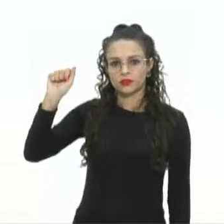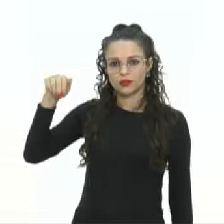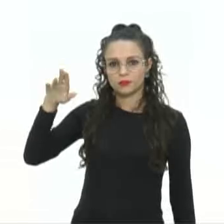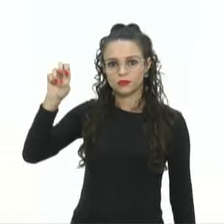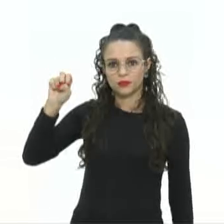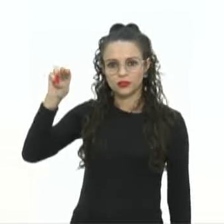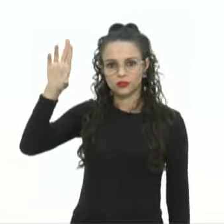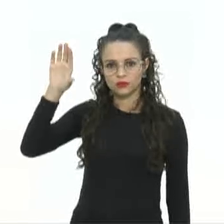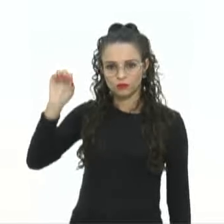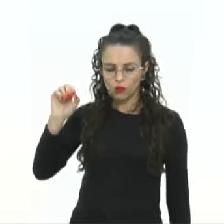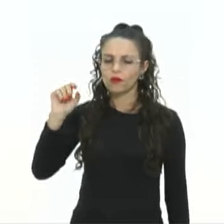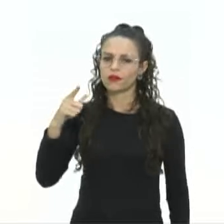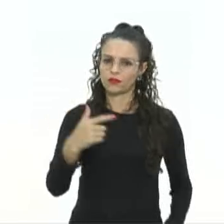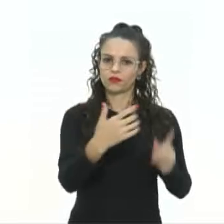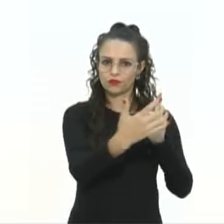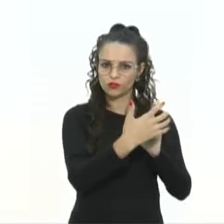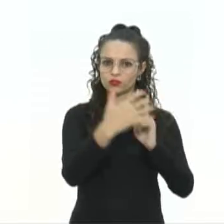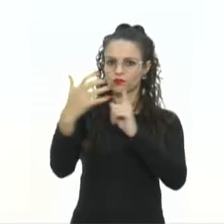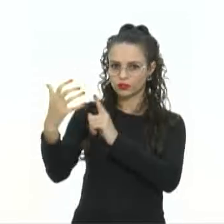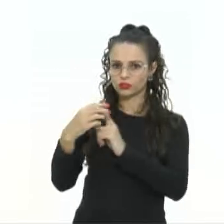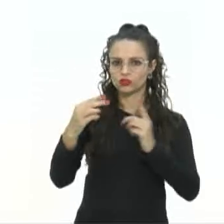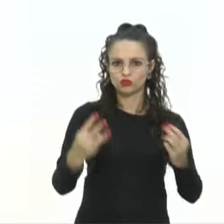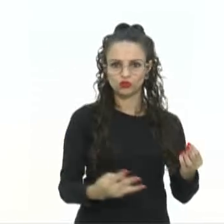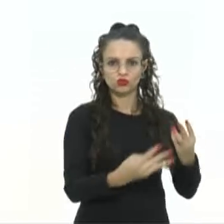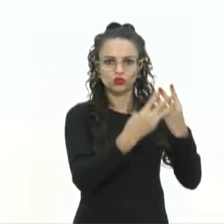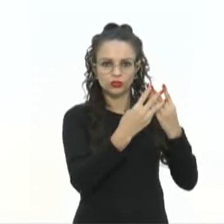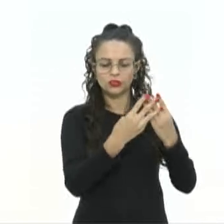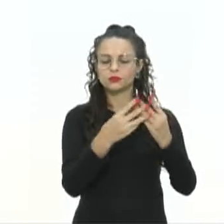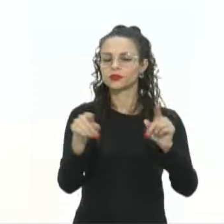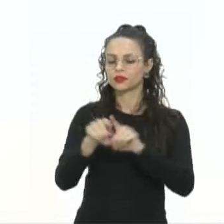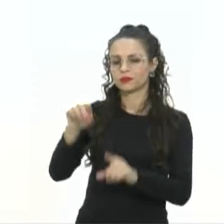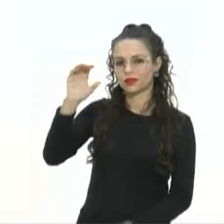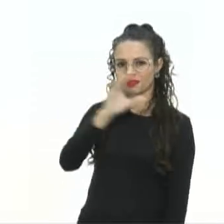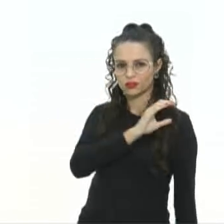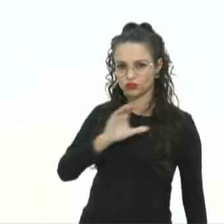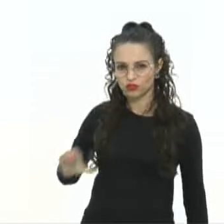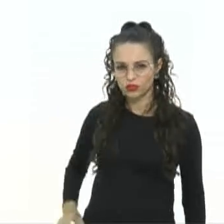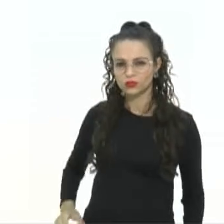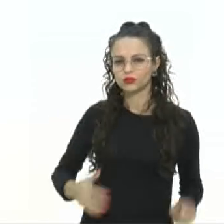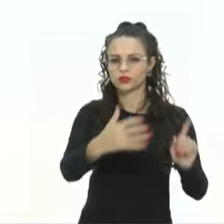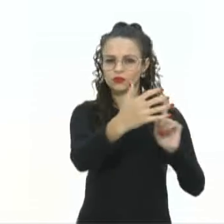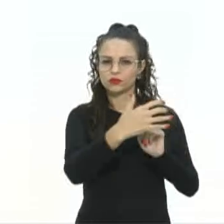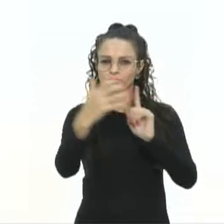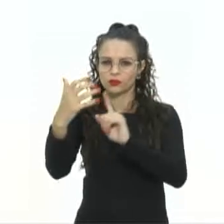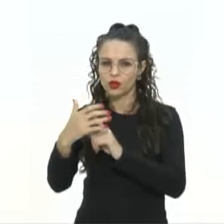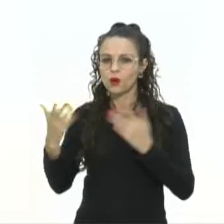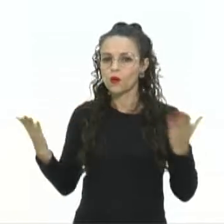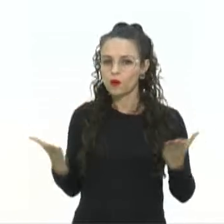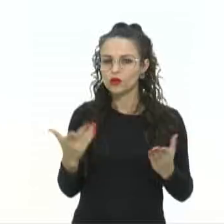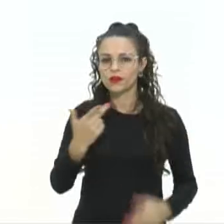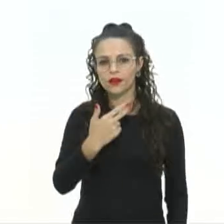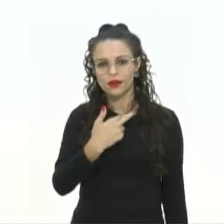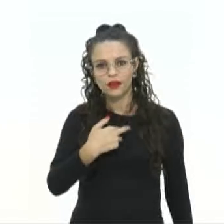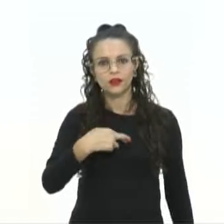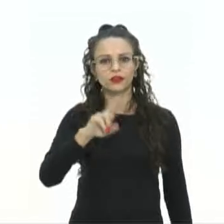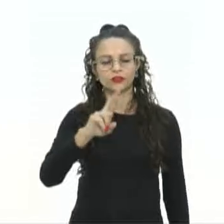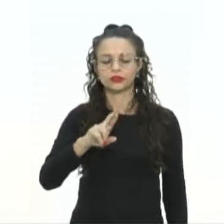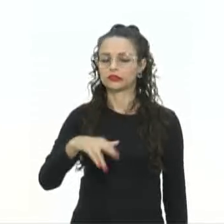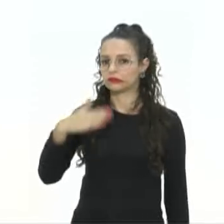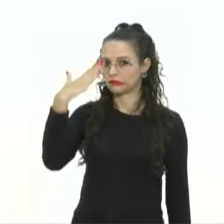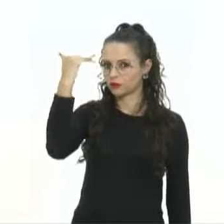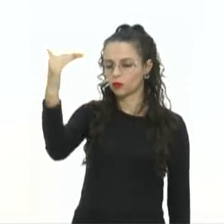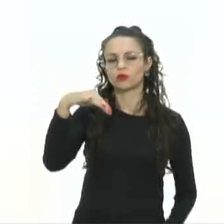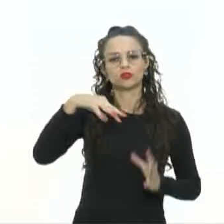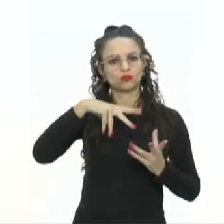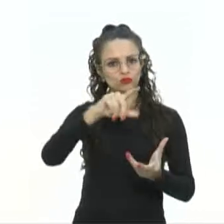das duas grandes religiões, o judaísmo e o cristianismo, atualmente o islamismo é uma das maiores religiões do mundo,